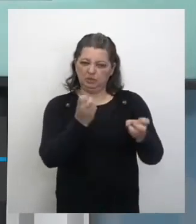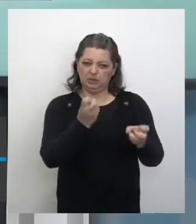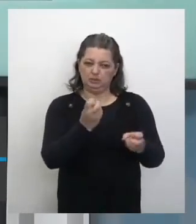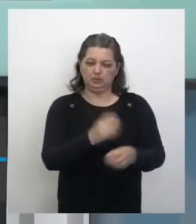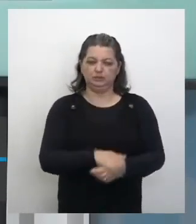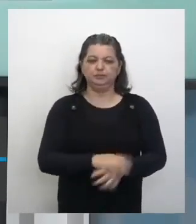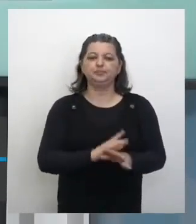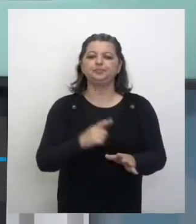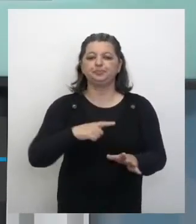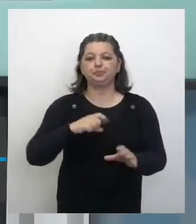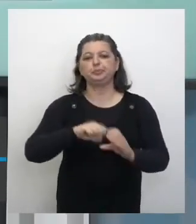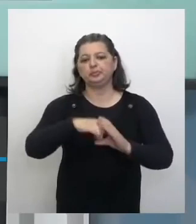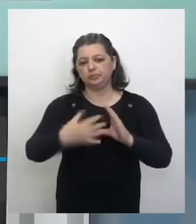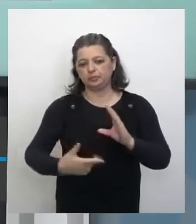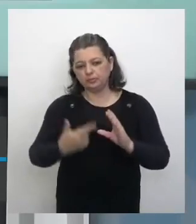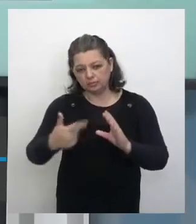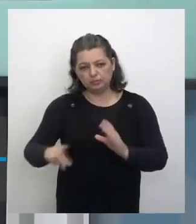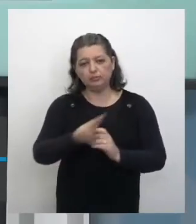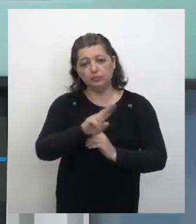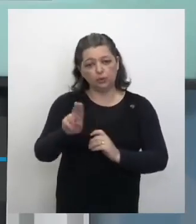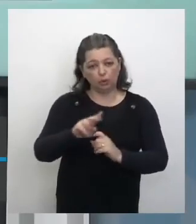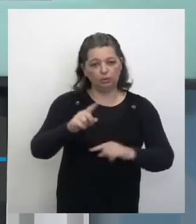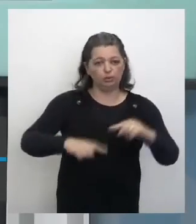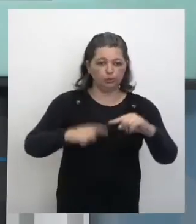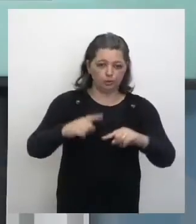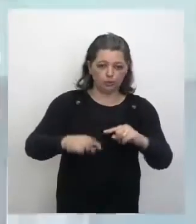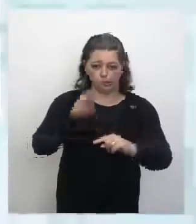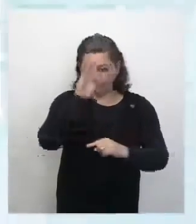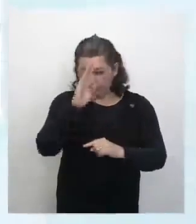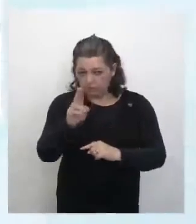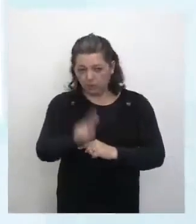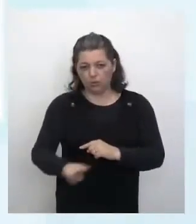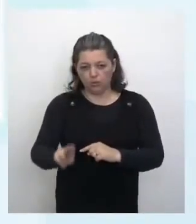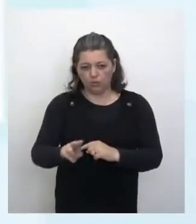gente tem outras características também, tem o nome do produto, o principal